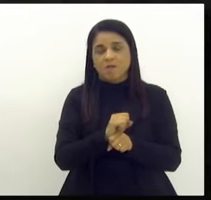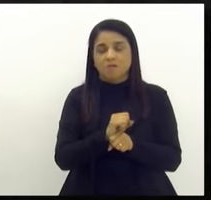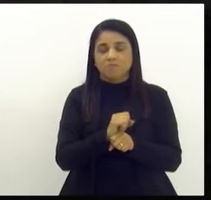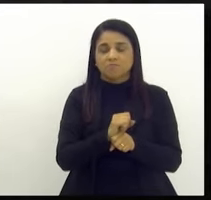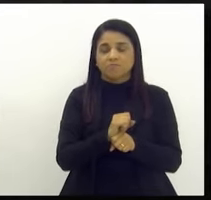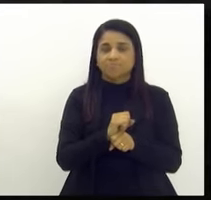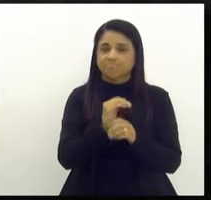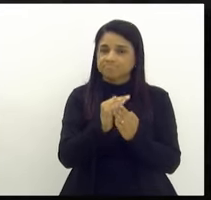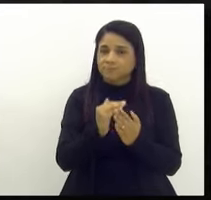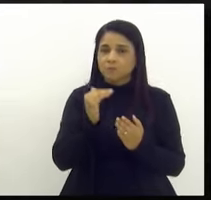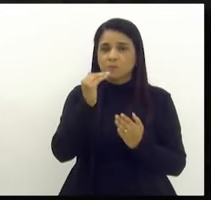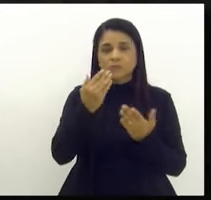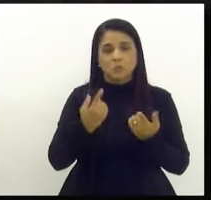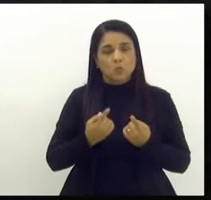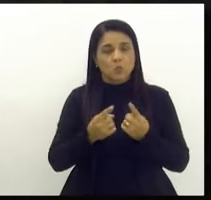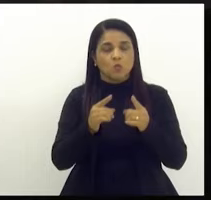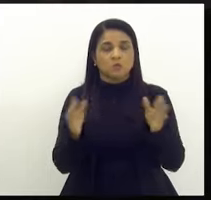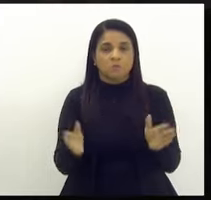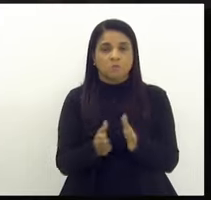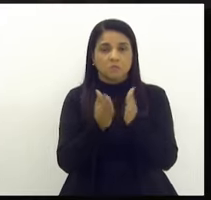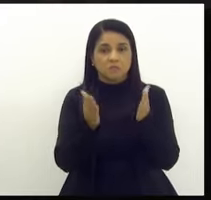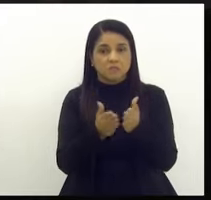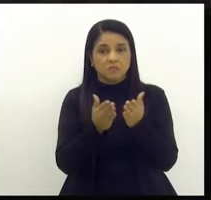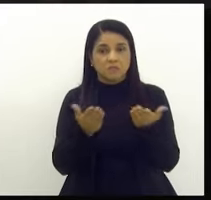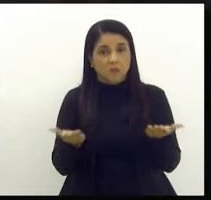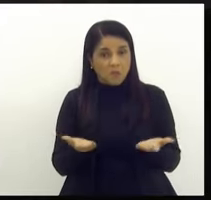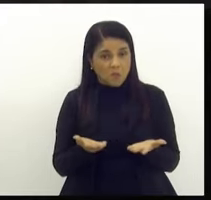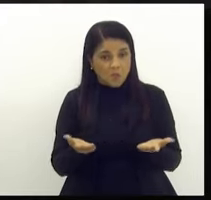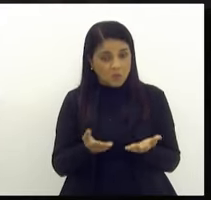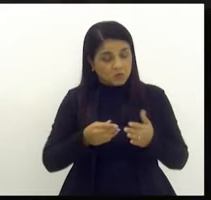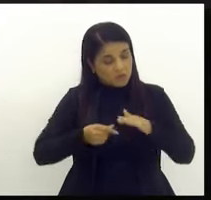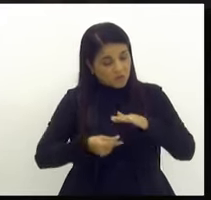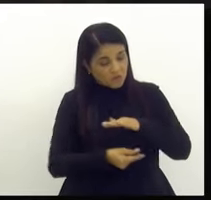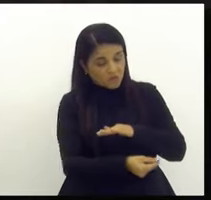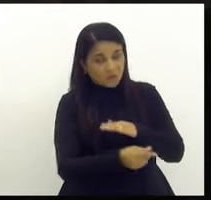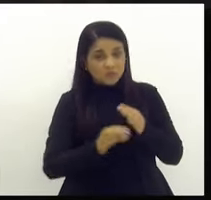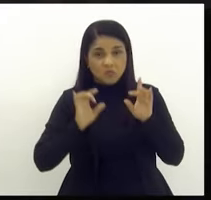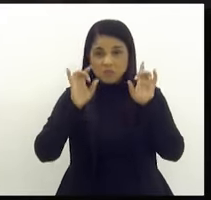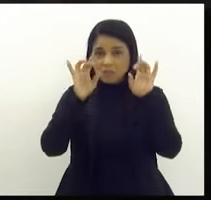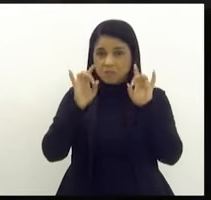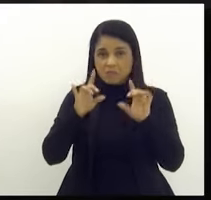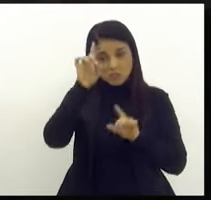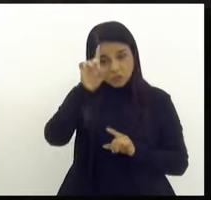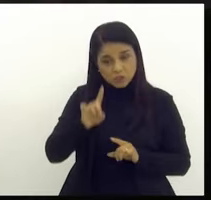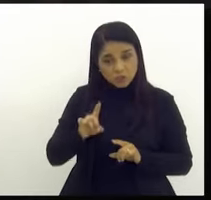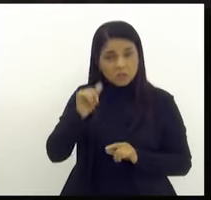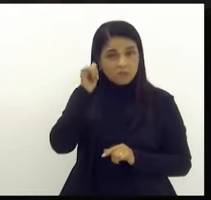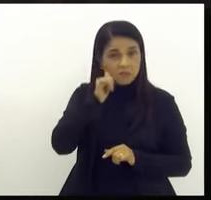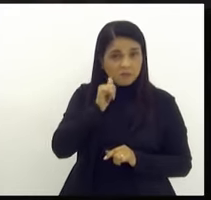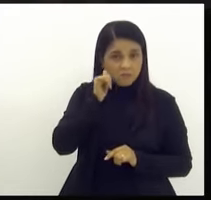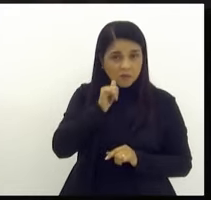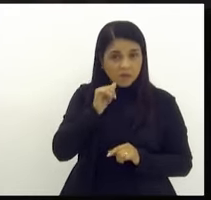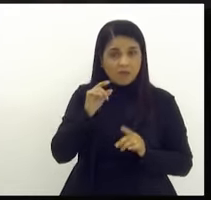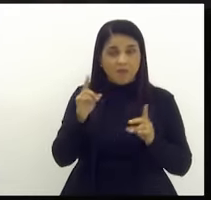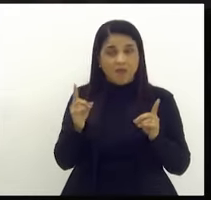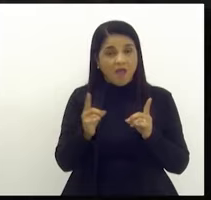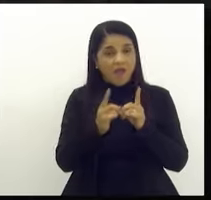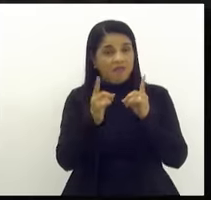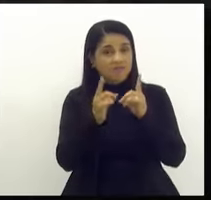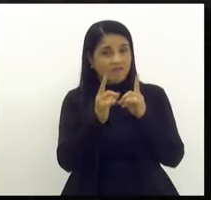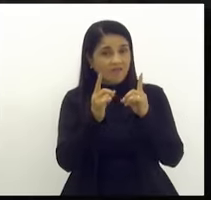pobreza mas a gente tá vendo aqui hoje que o fundo especial de direitos da mulher que atendem que